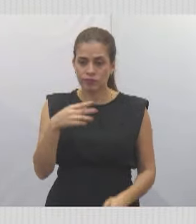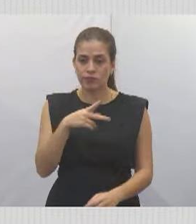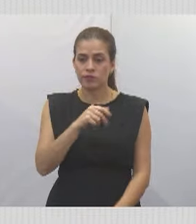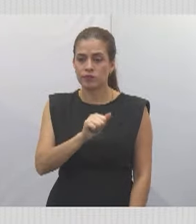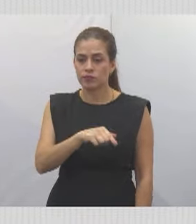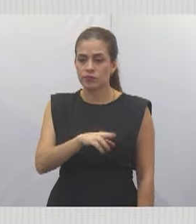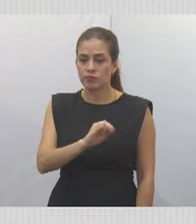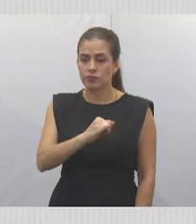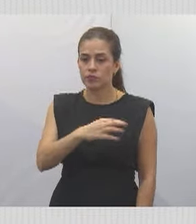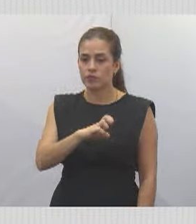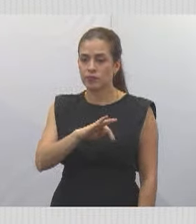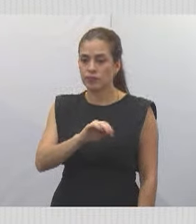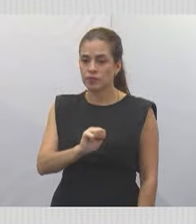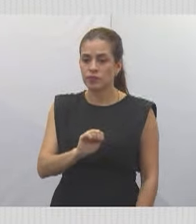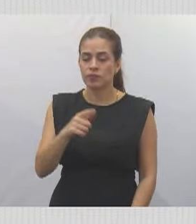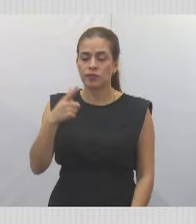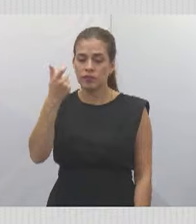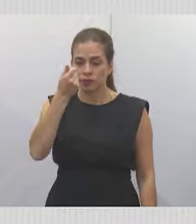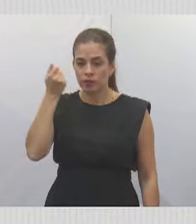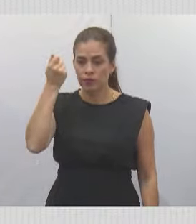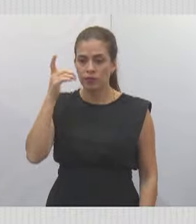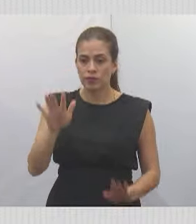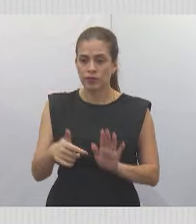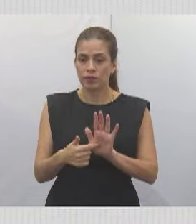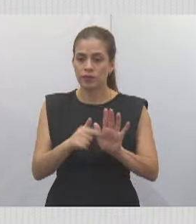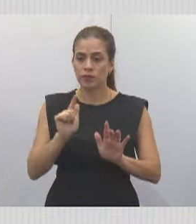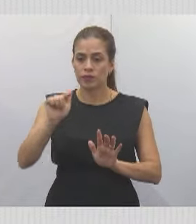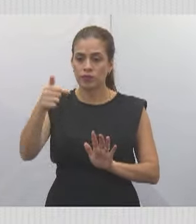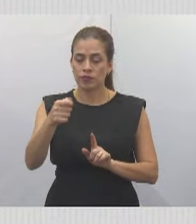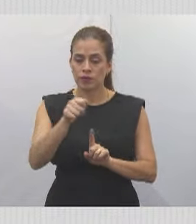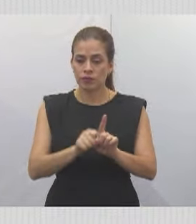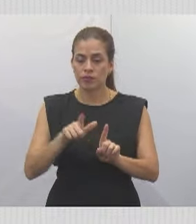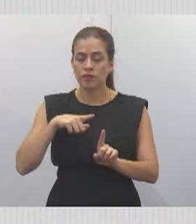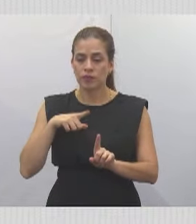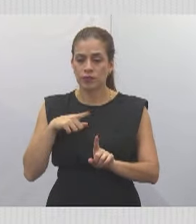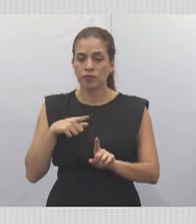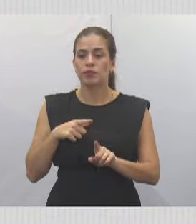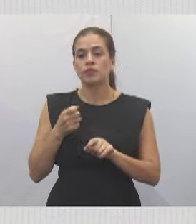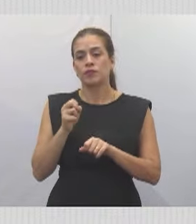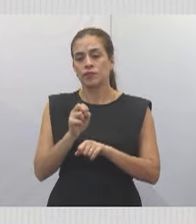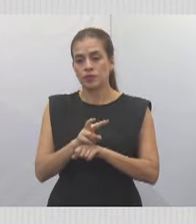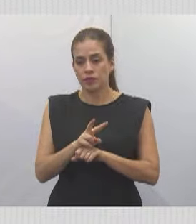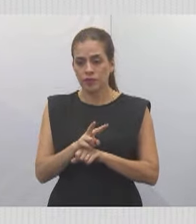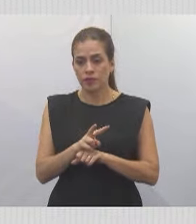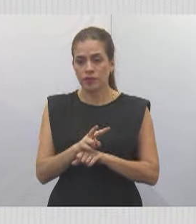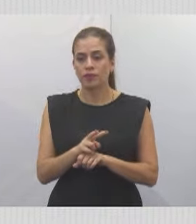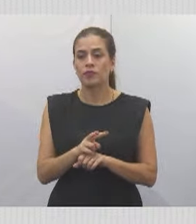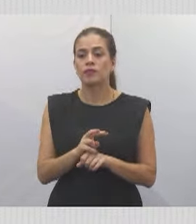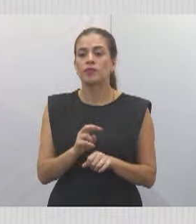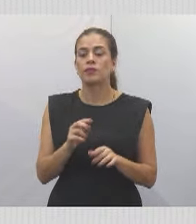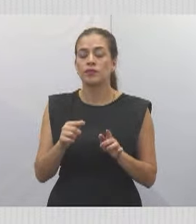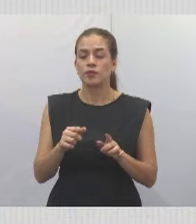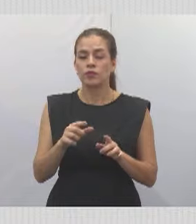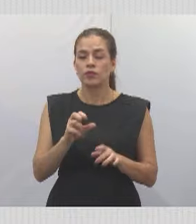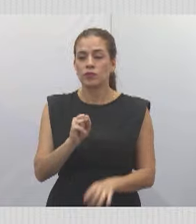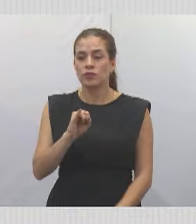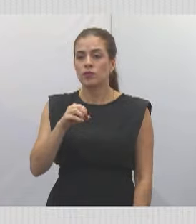paquimetria e YAG laser, nos próximos meses a gente vai ofertar mais vagas no SIM para equilibrar essas filas, bem